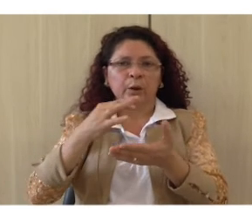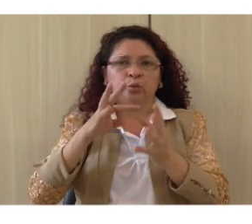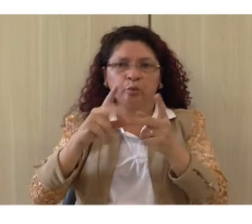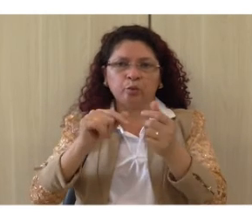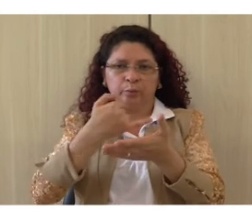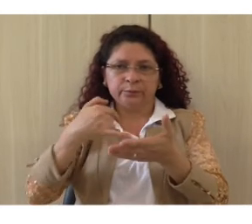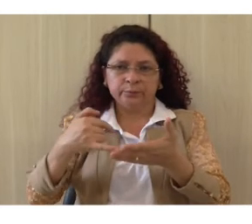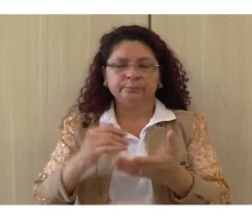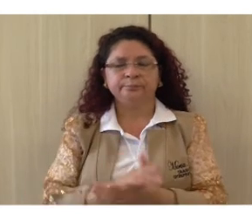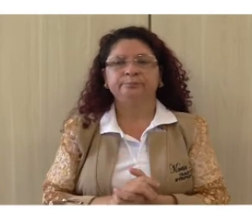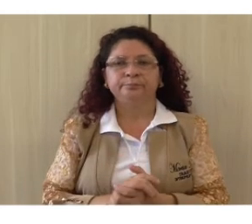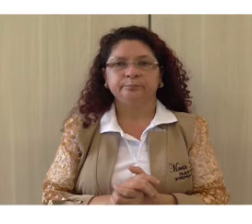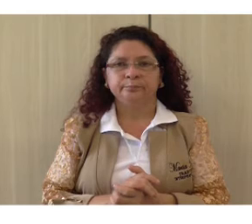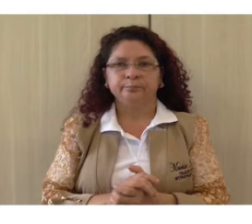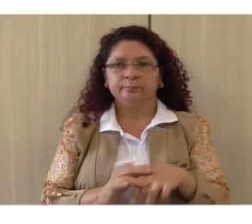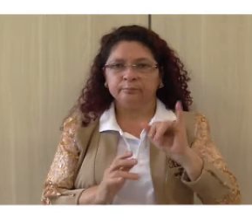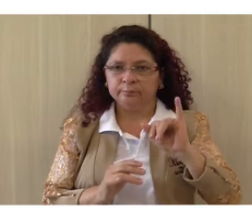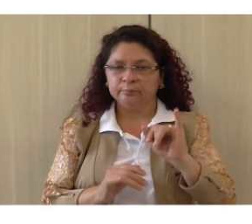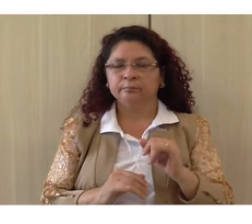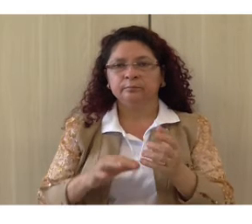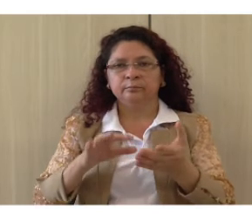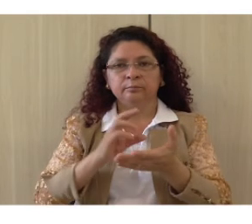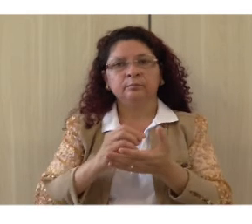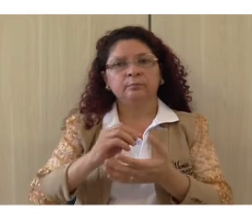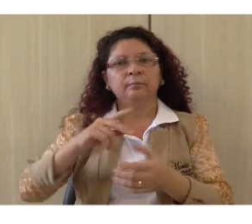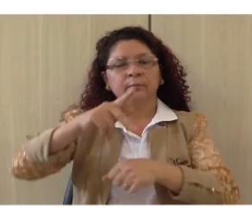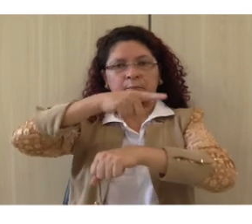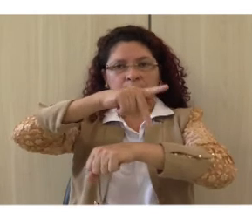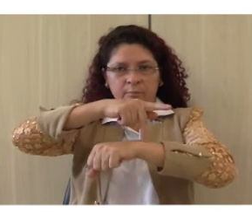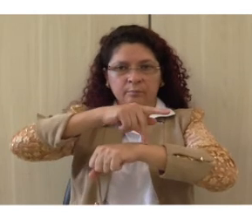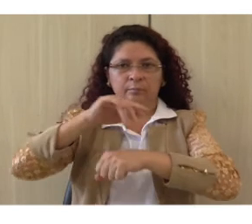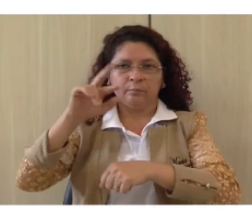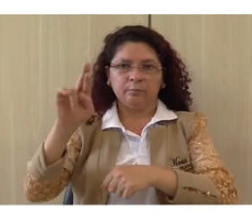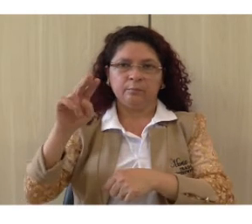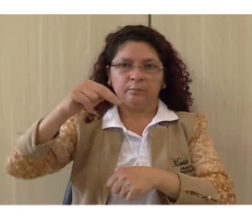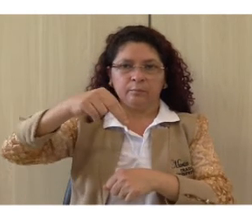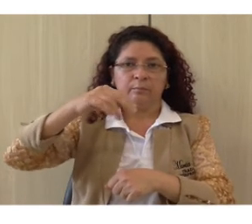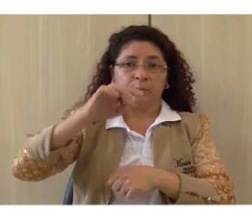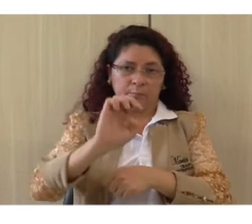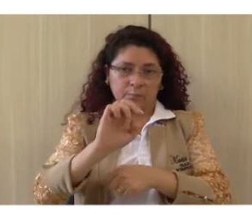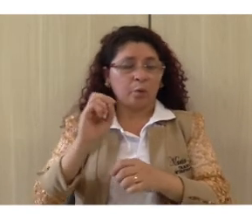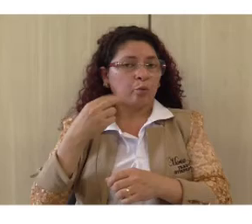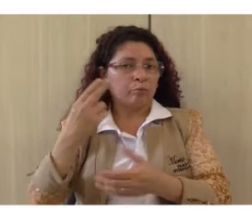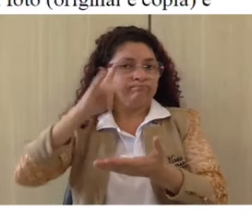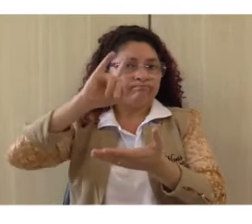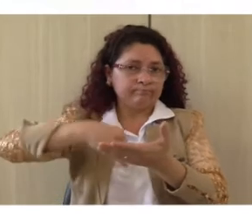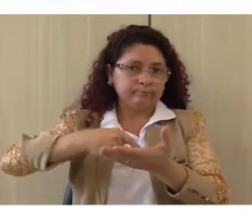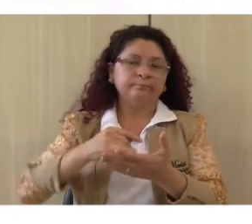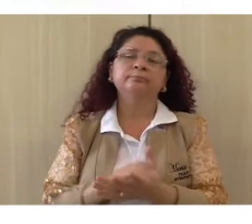preenchido. I. O Registro Nacional de Estrangeiro, RNE, ou seu protocolo de